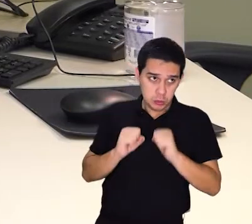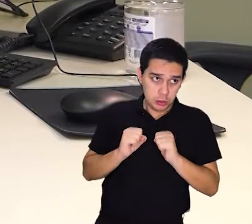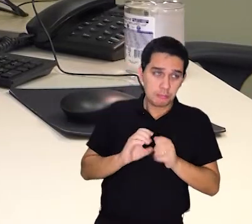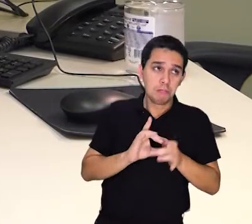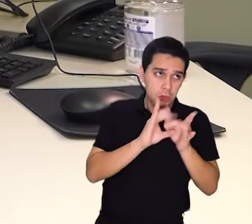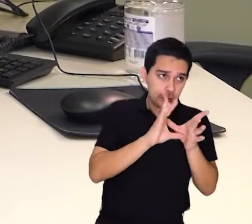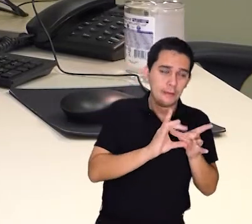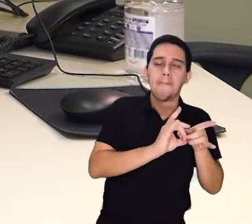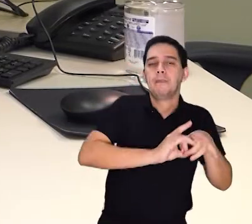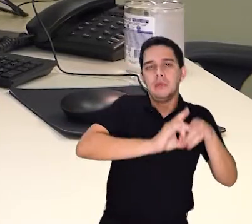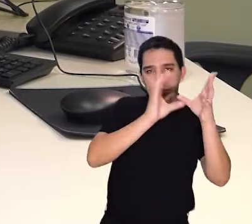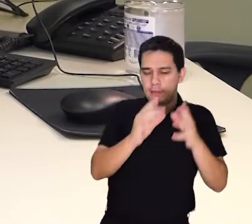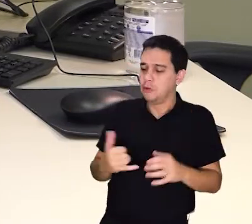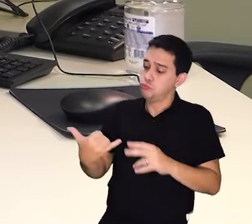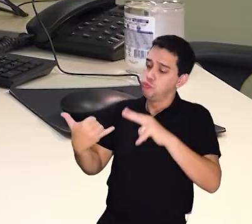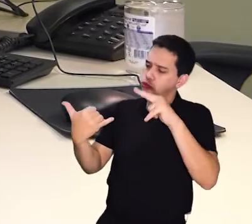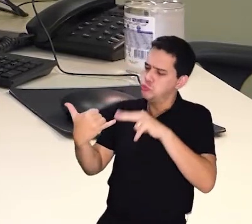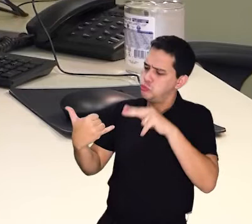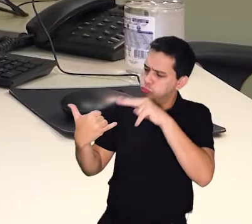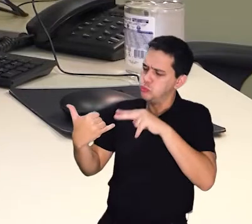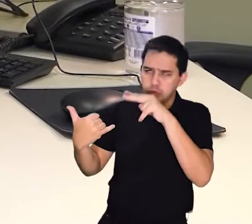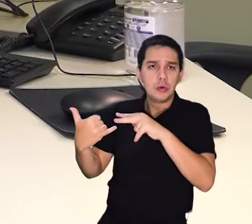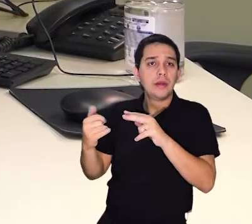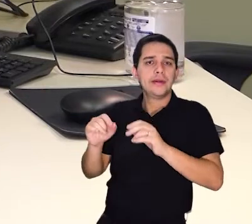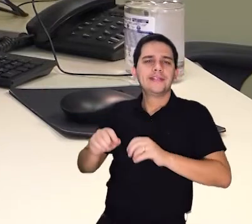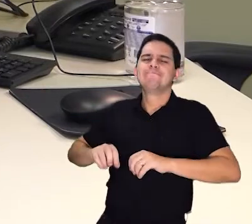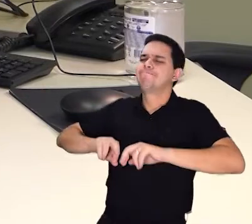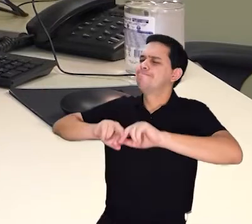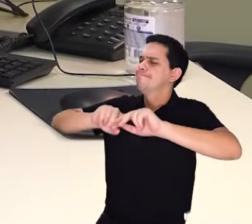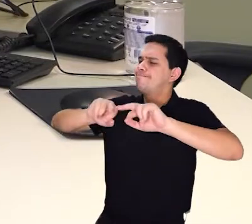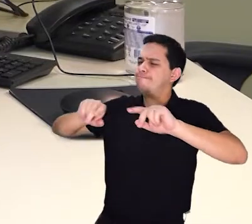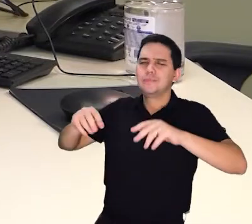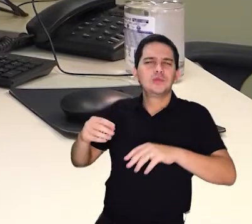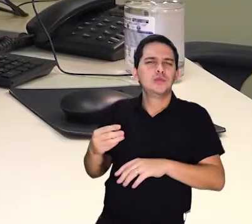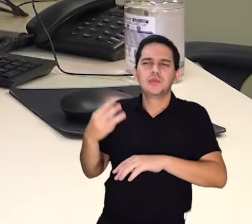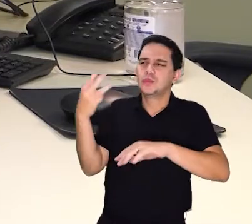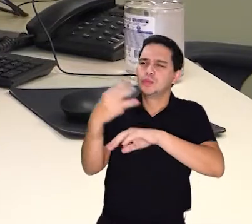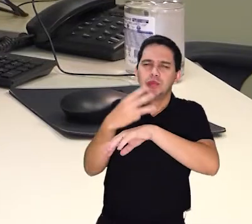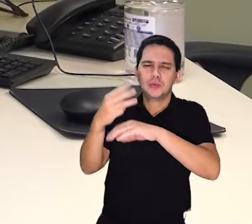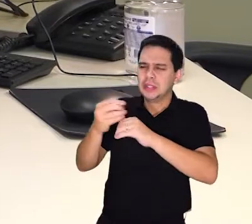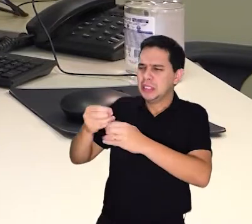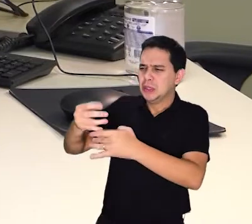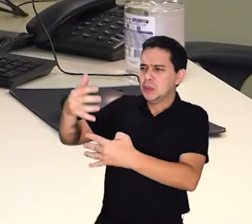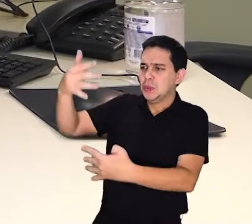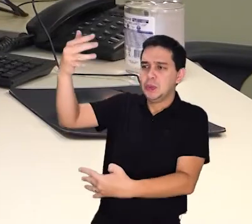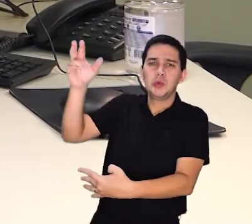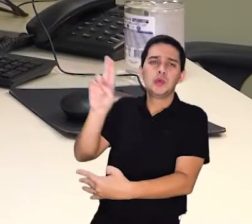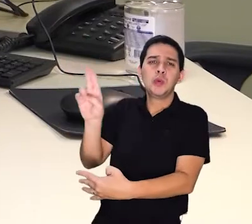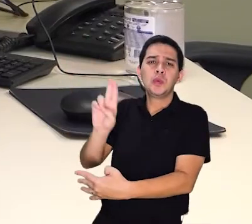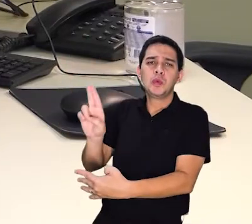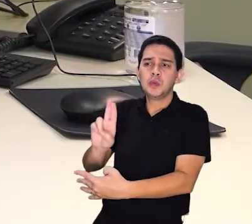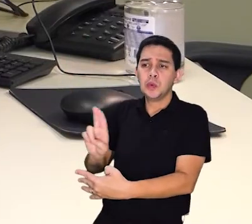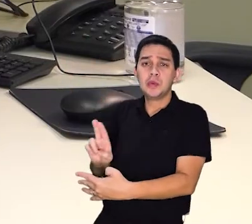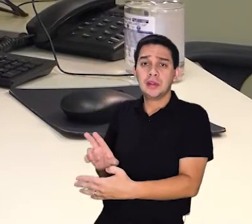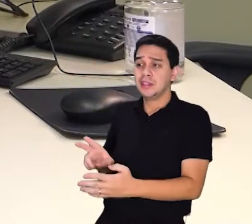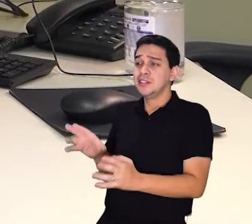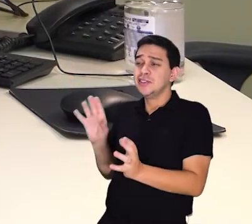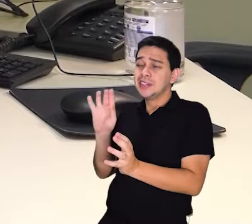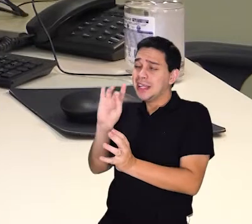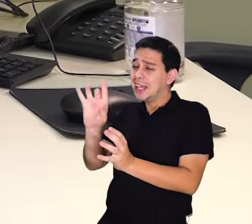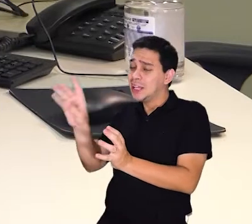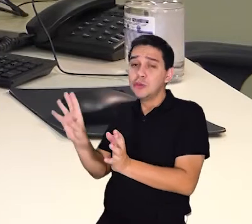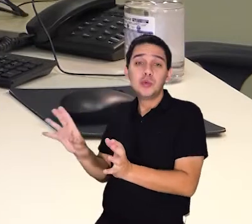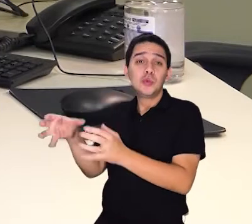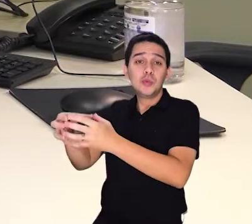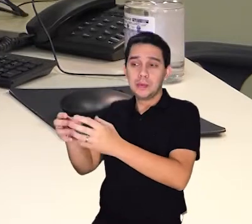celulares e foi possível se identificar toda a rede criminosa que o Aluan faz parte, na verdade ele integra como líder.